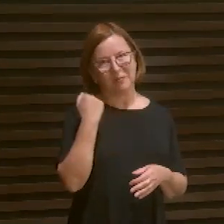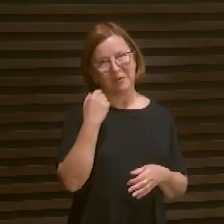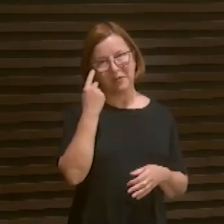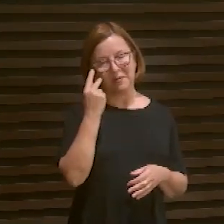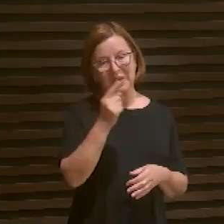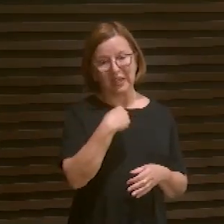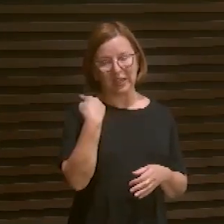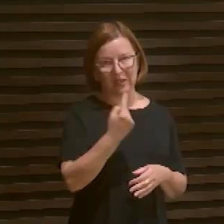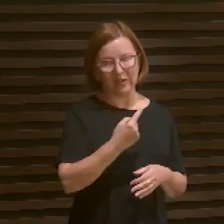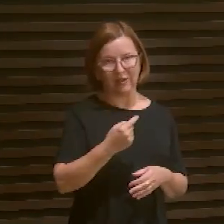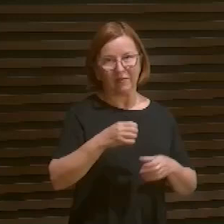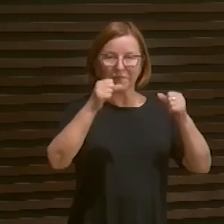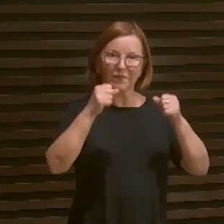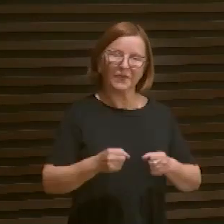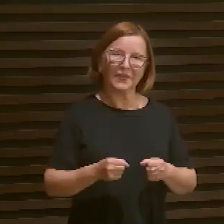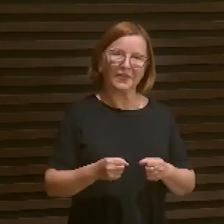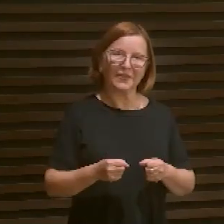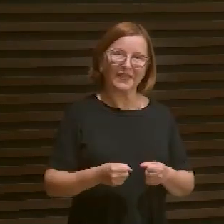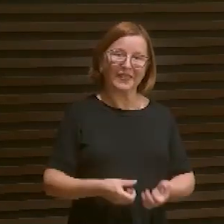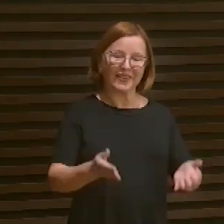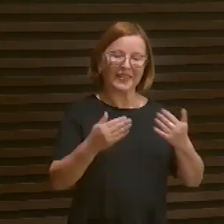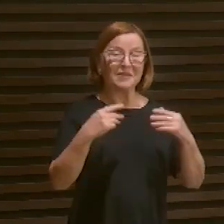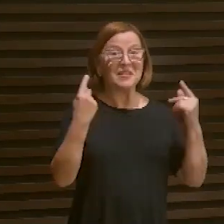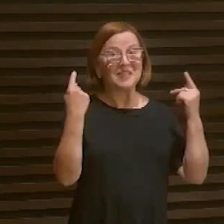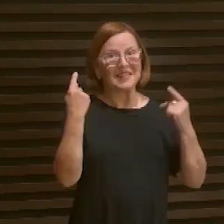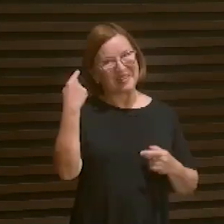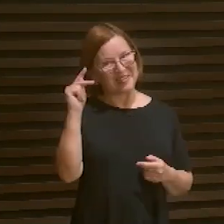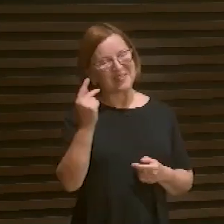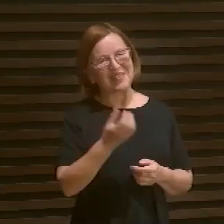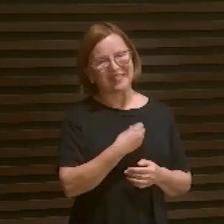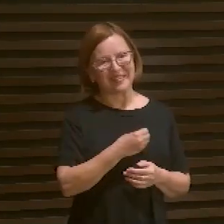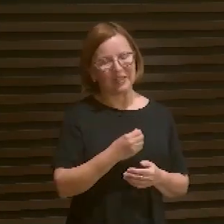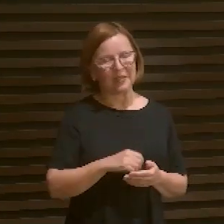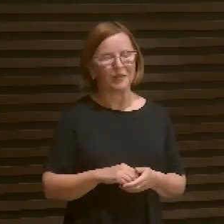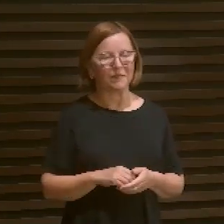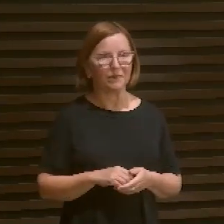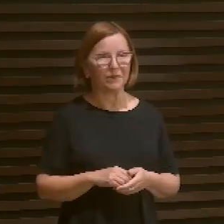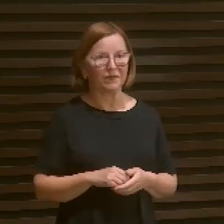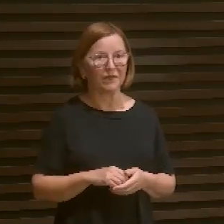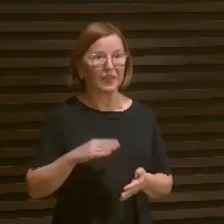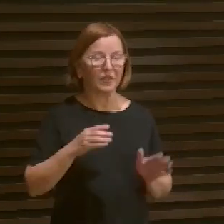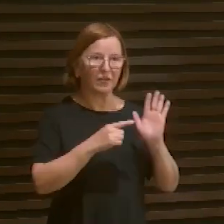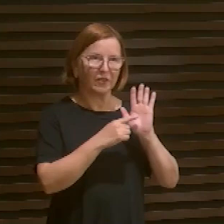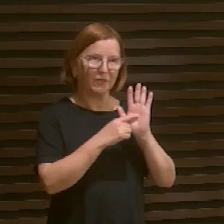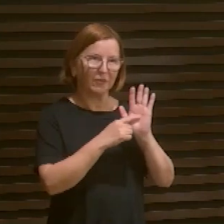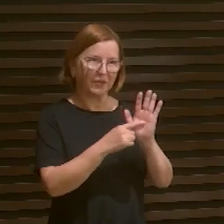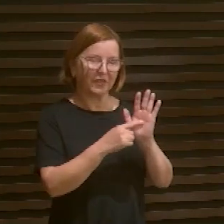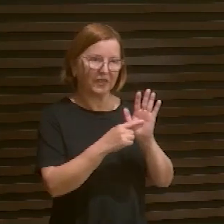que nós pudéssemos ganhar a sua vida. Aí ele vai mostrar, de certo modo,